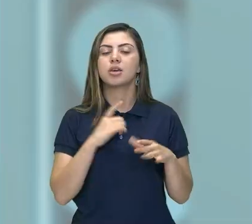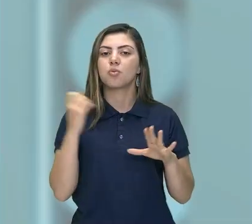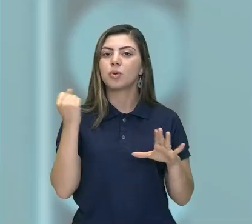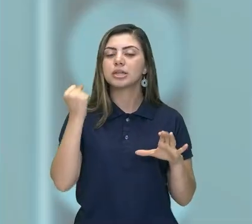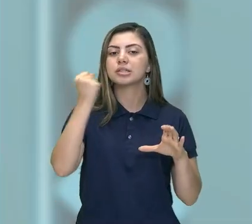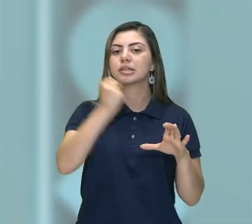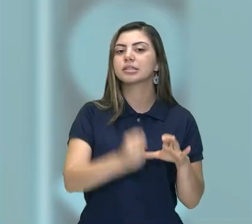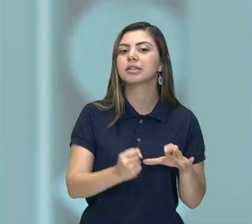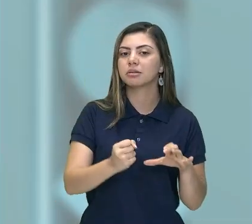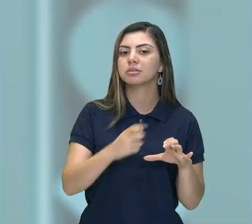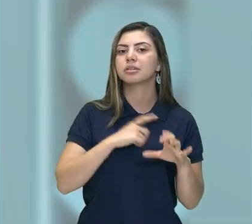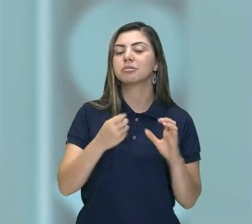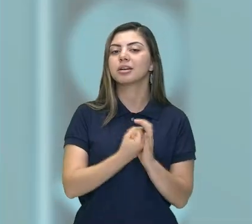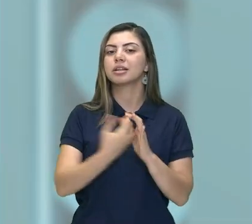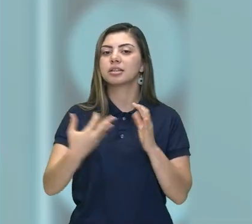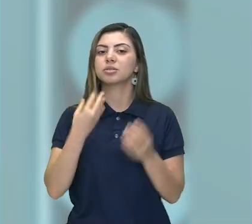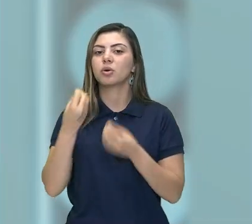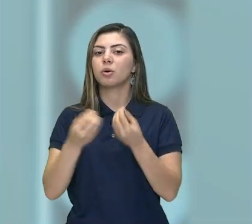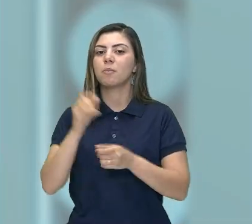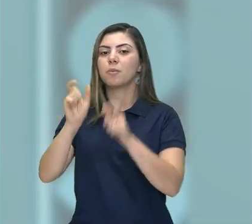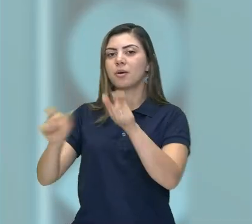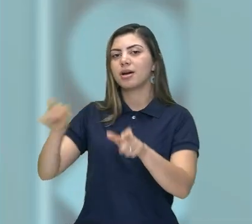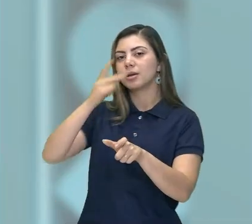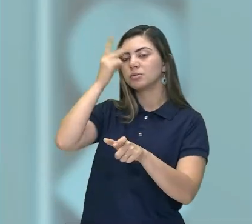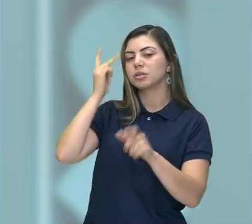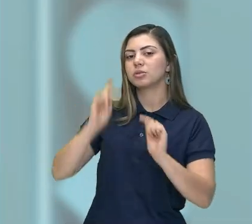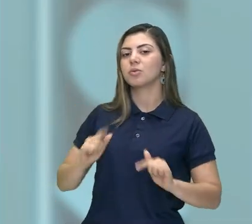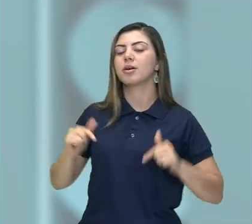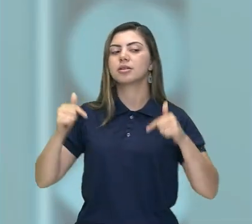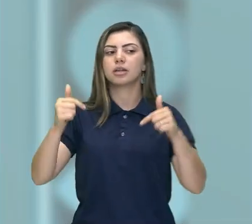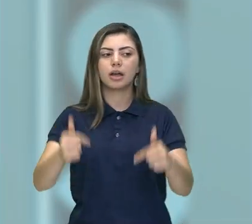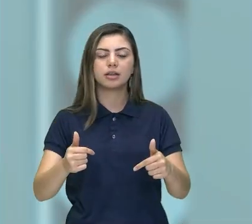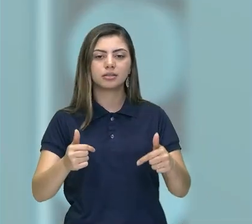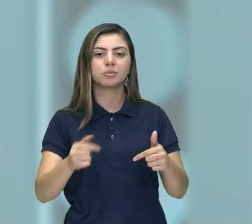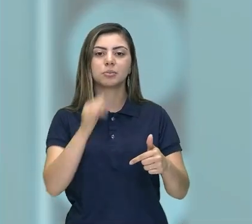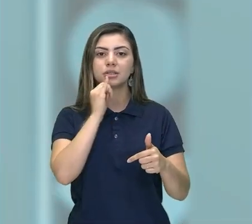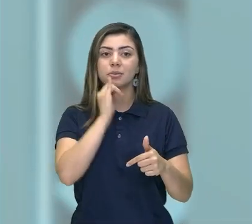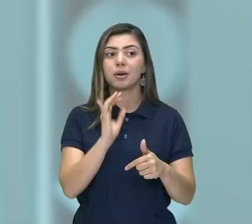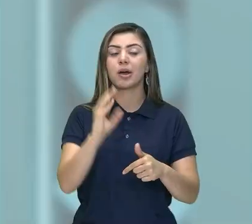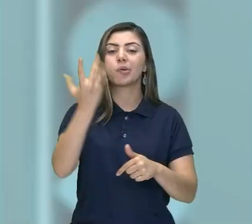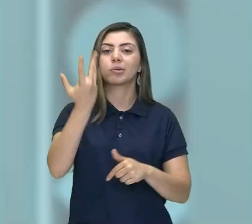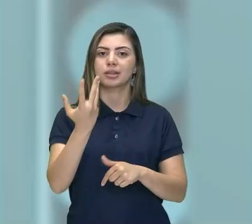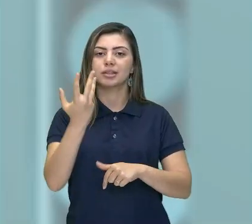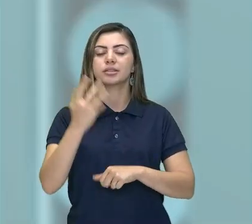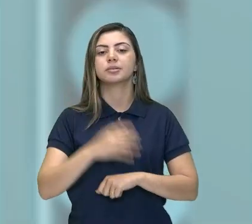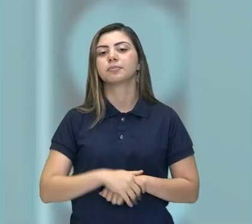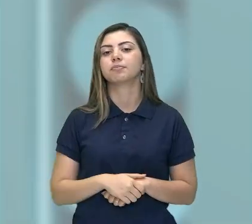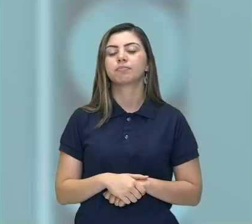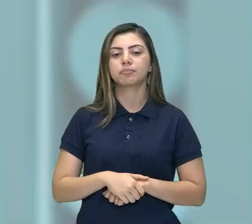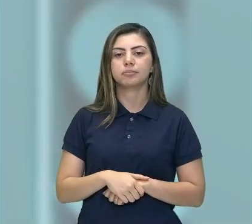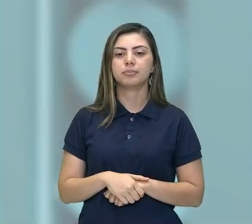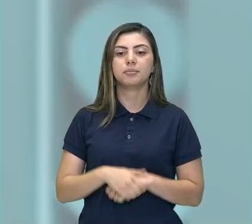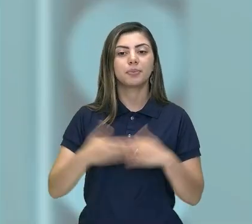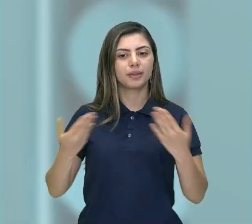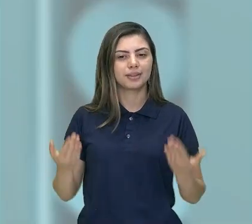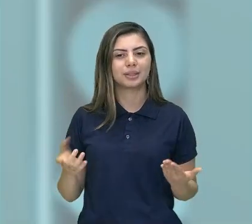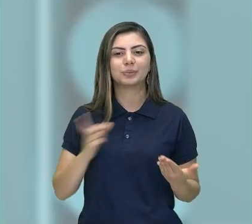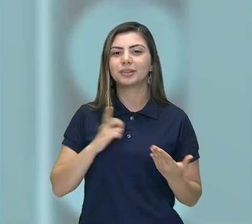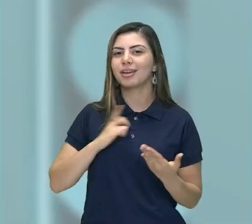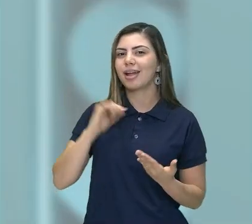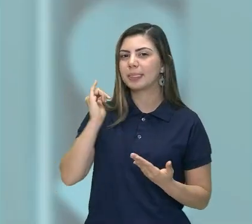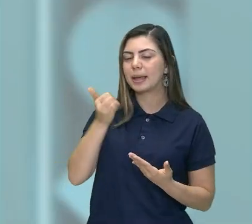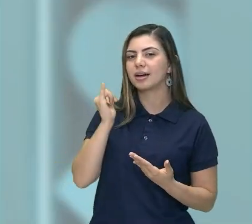de aspectos como as pessoas agem diante disso quando acontece, por exemplo, numa rua. Então, quando a gente tem essa narrativa